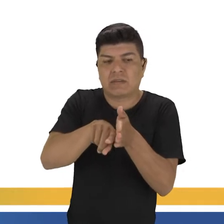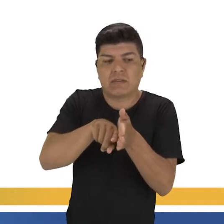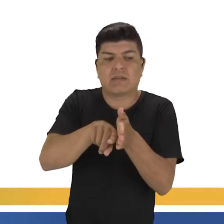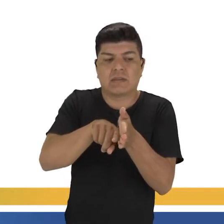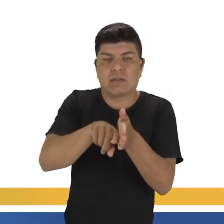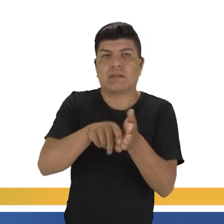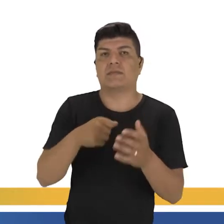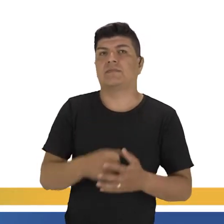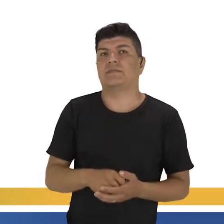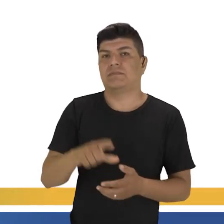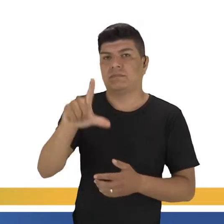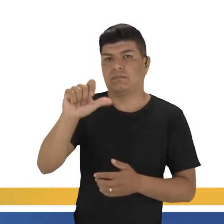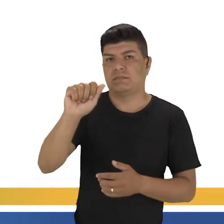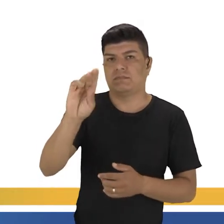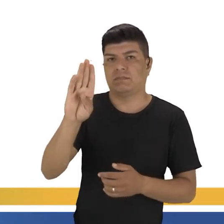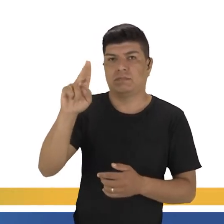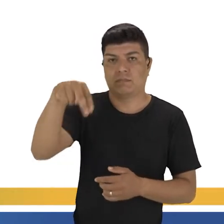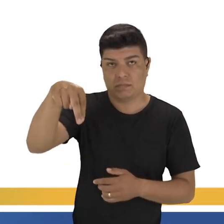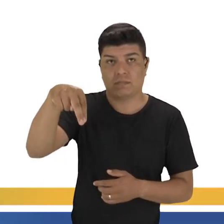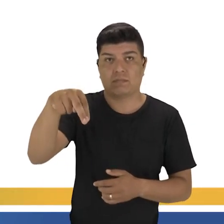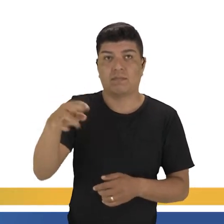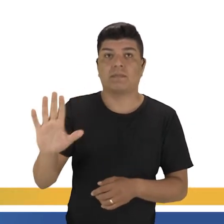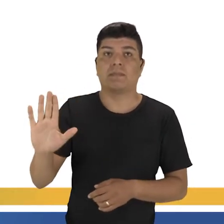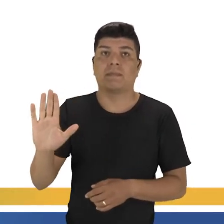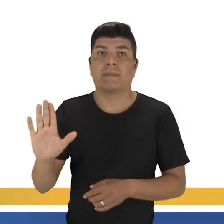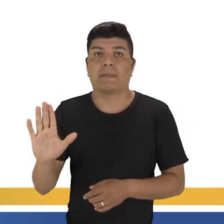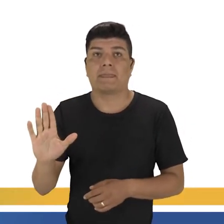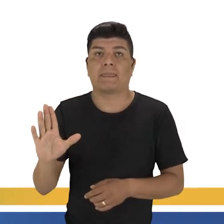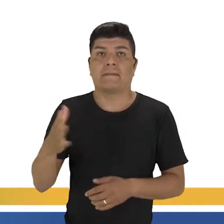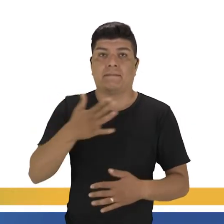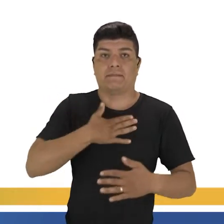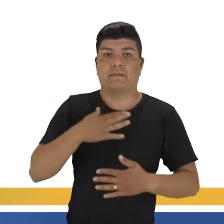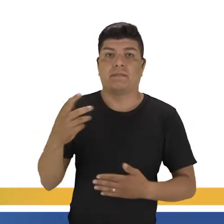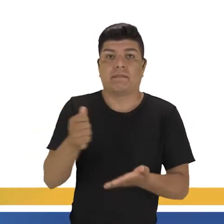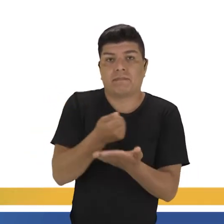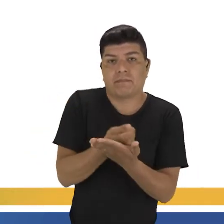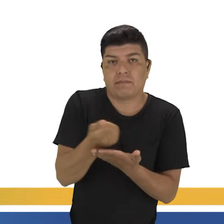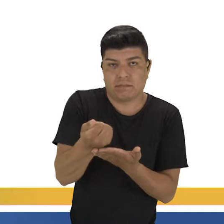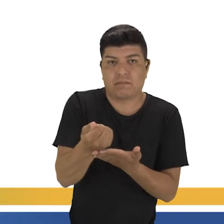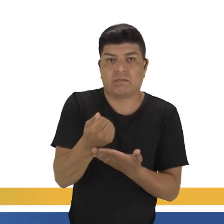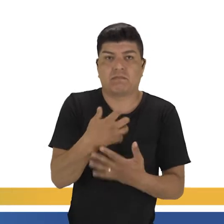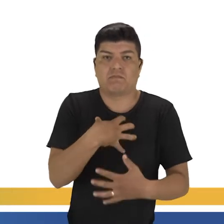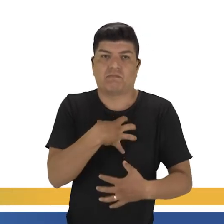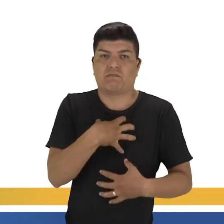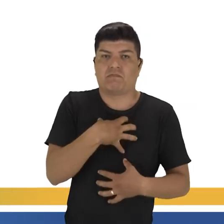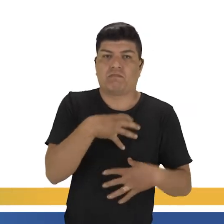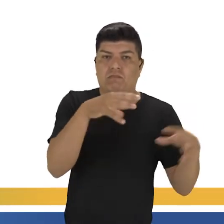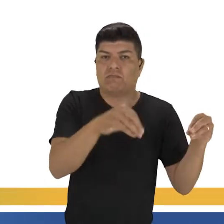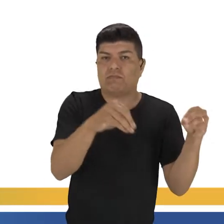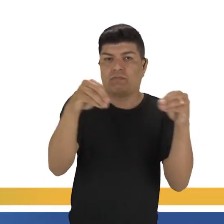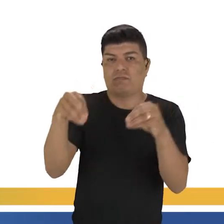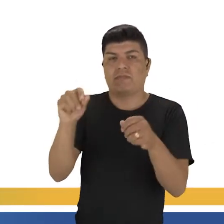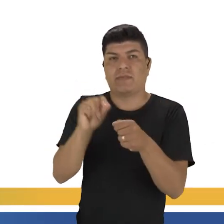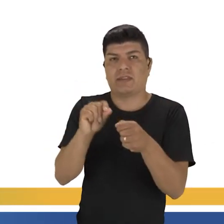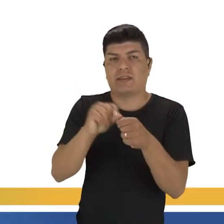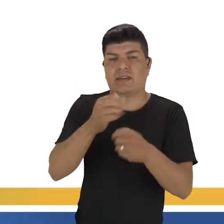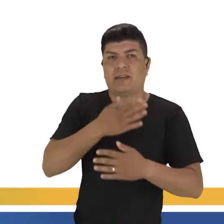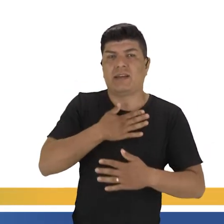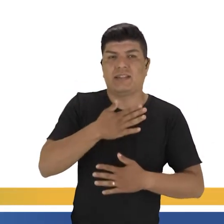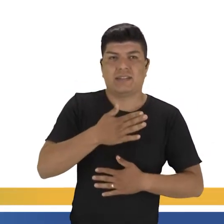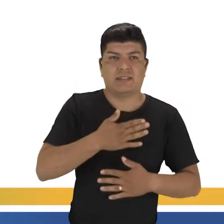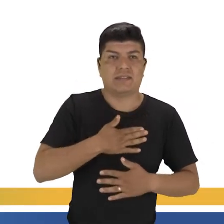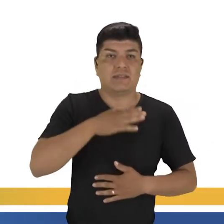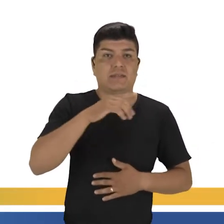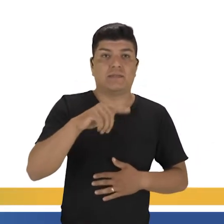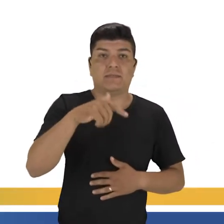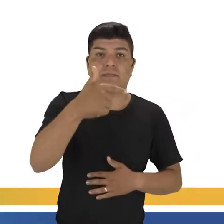de Laban. Nas pontas laterais eu tenho as ações corporais, que são os gestos, os deslocamentos que eu quero fazer com este corpo.